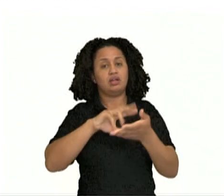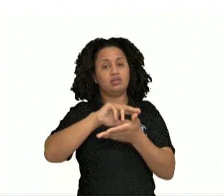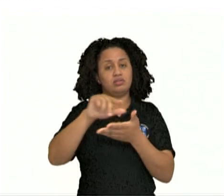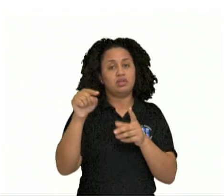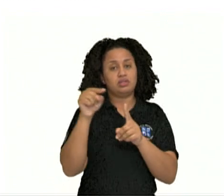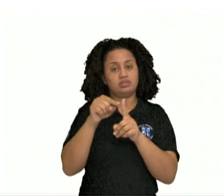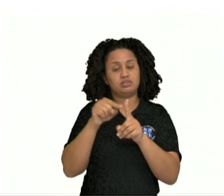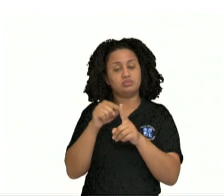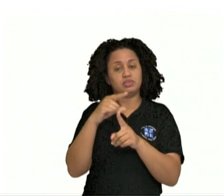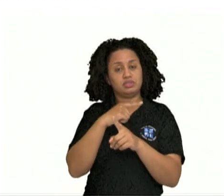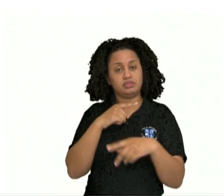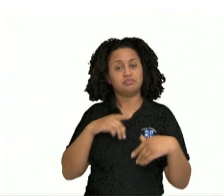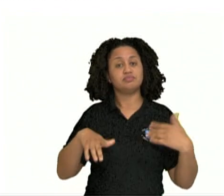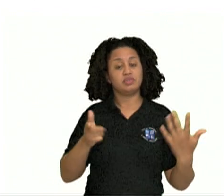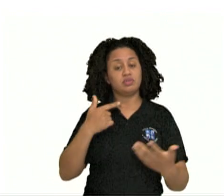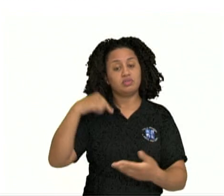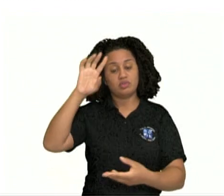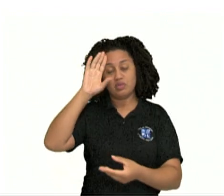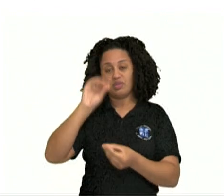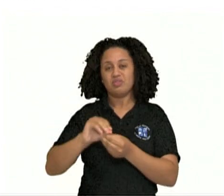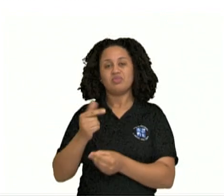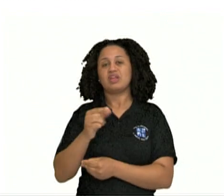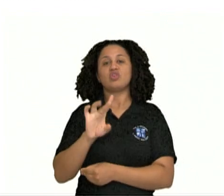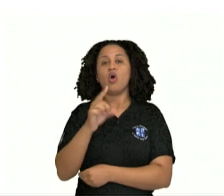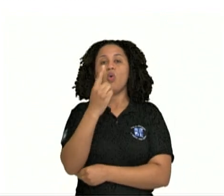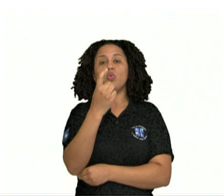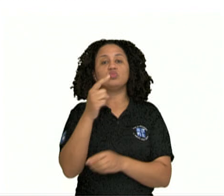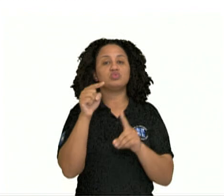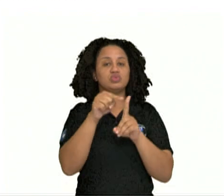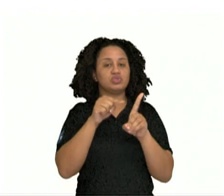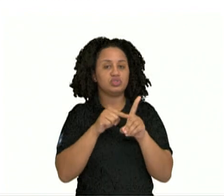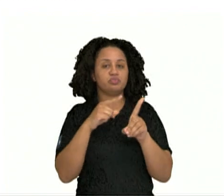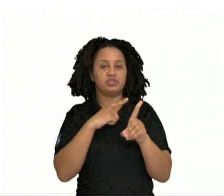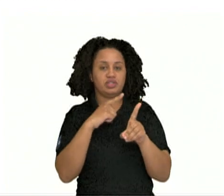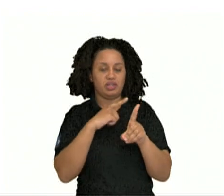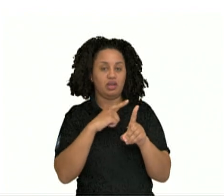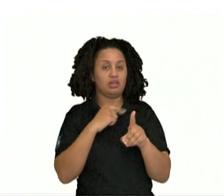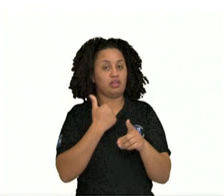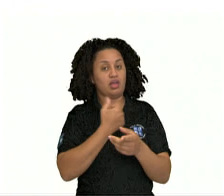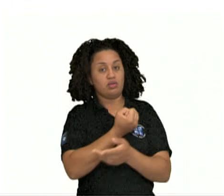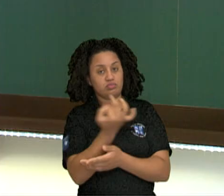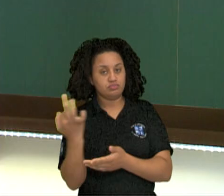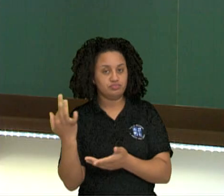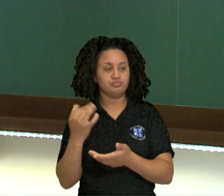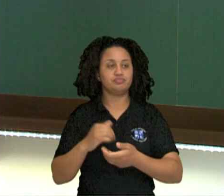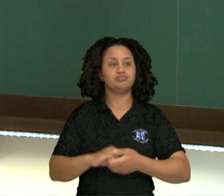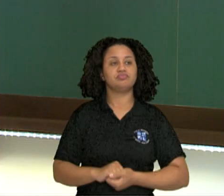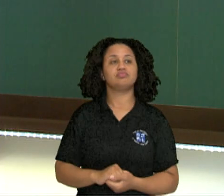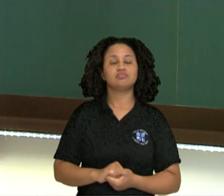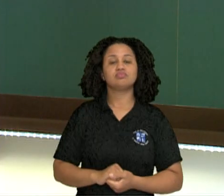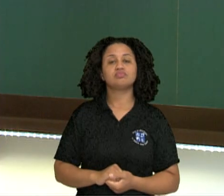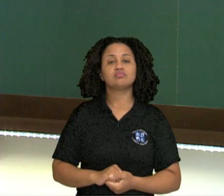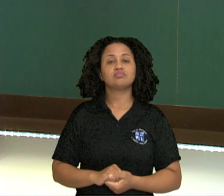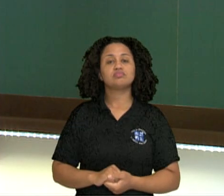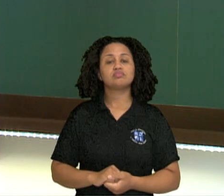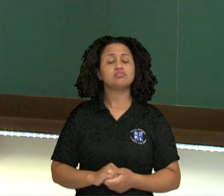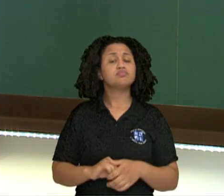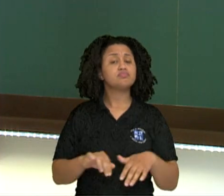só que a gente vai entender que não existe um tipo de célula um formato só de céu Então vamos lá beleza